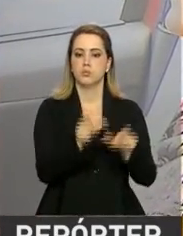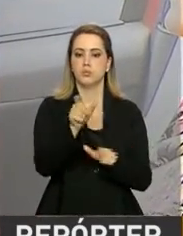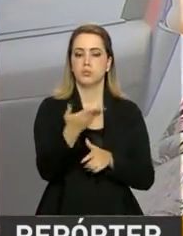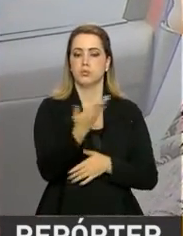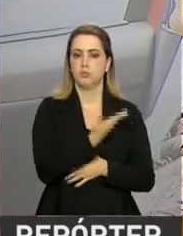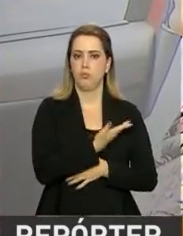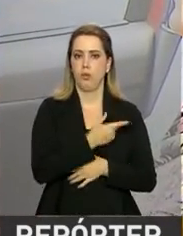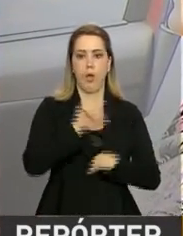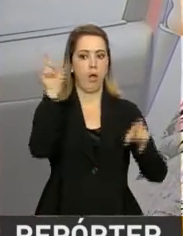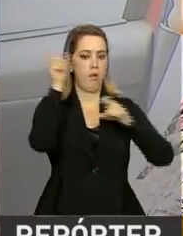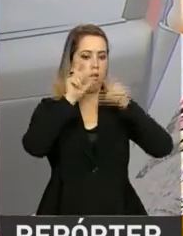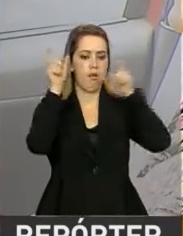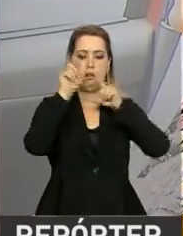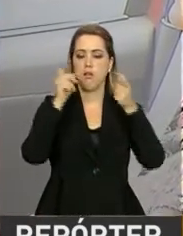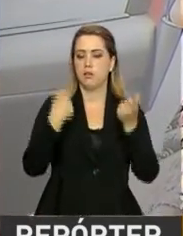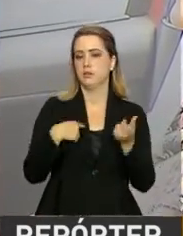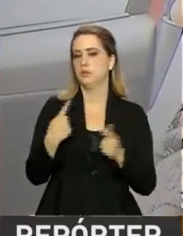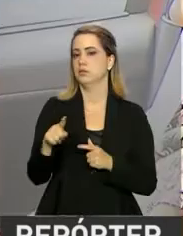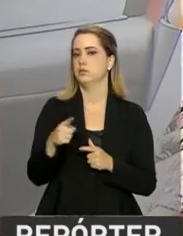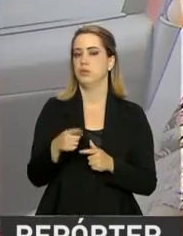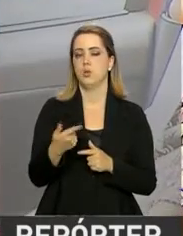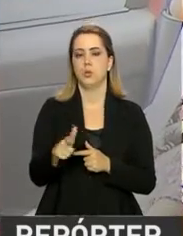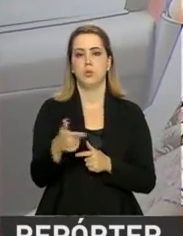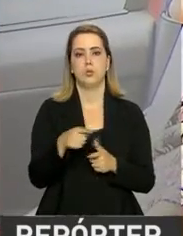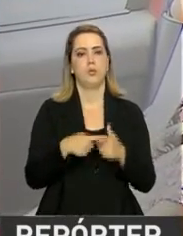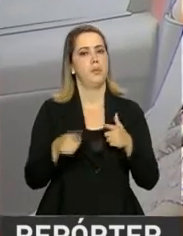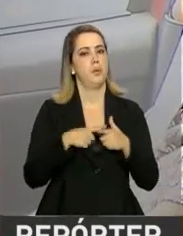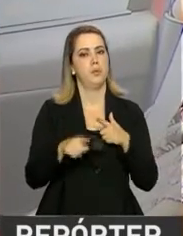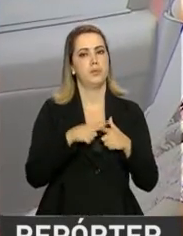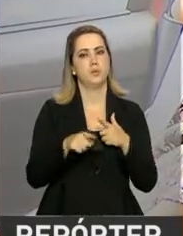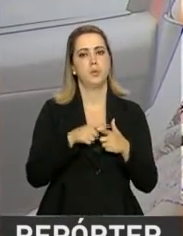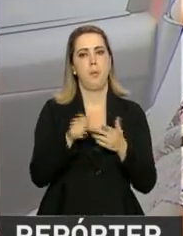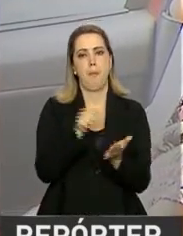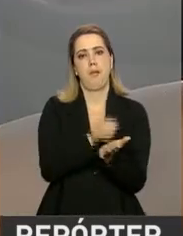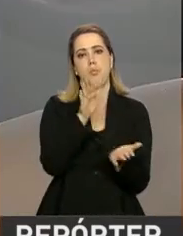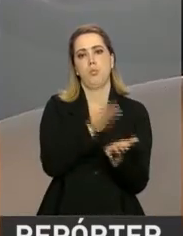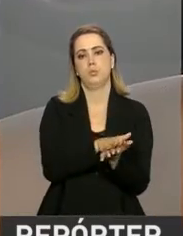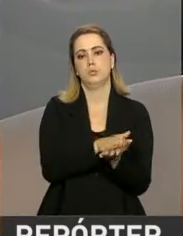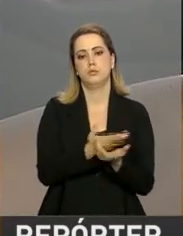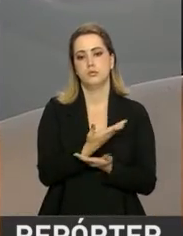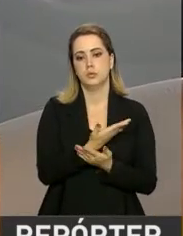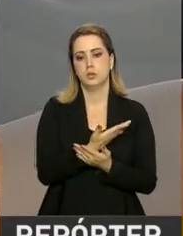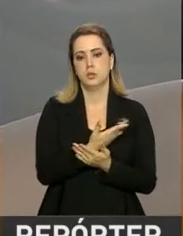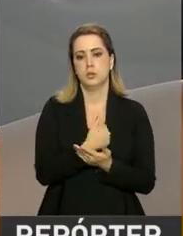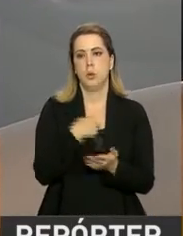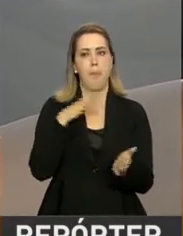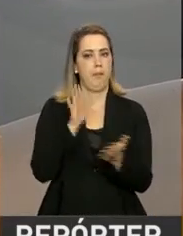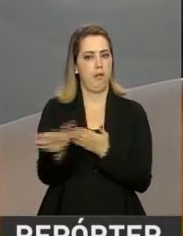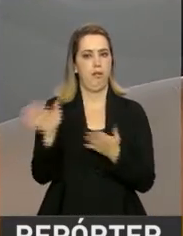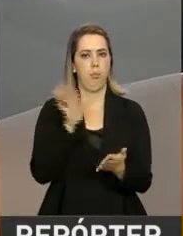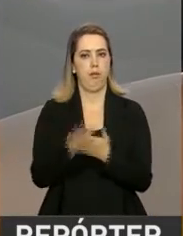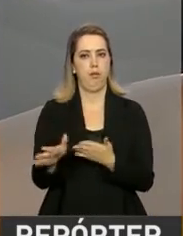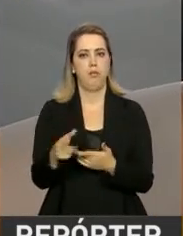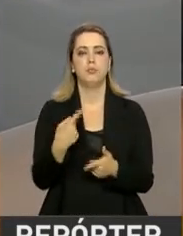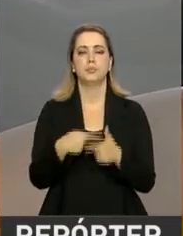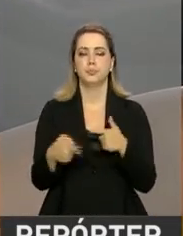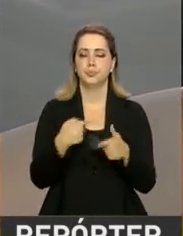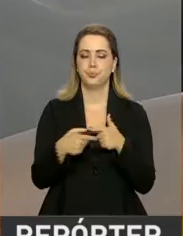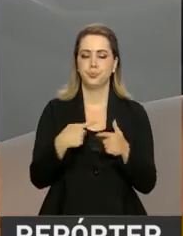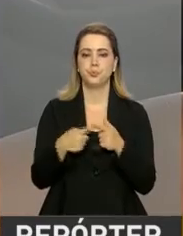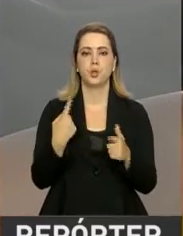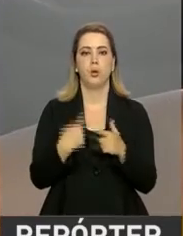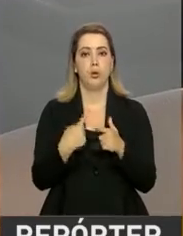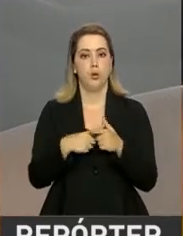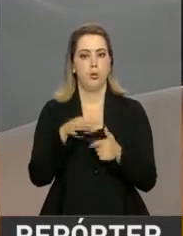né não tem que correr esse risco de perder pontos e pagar uma multa muito caro cuidas e funciona porque quando mexe no bolso do